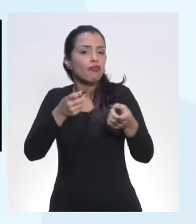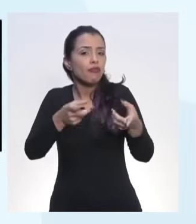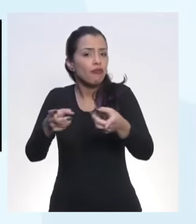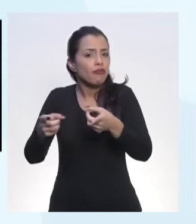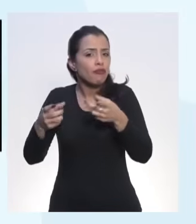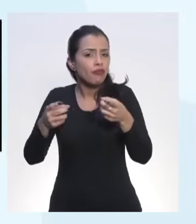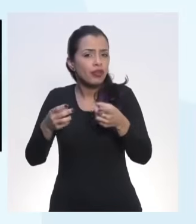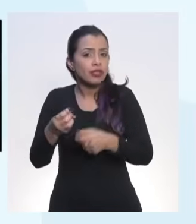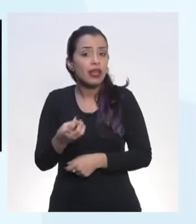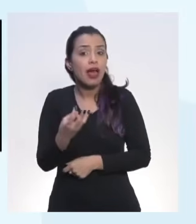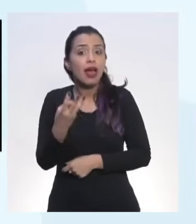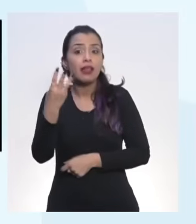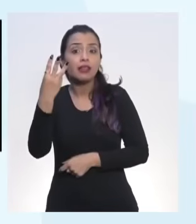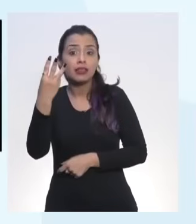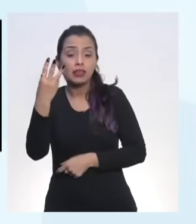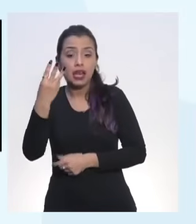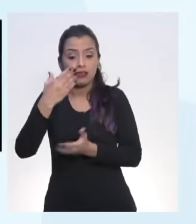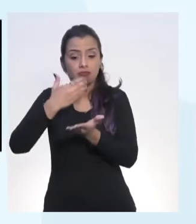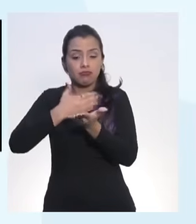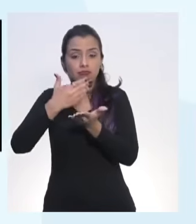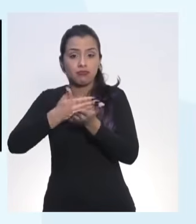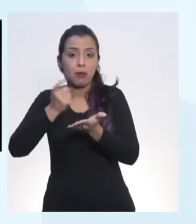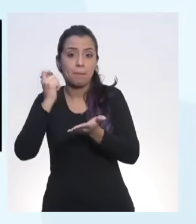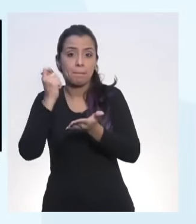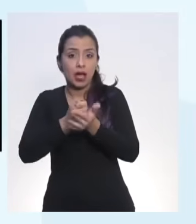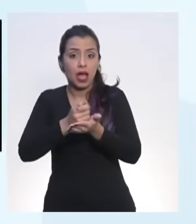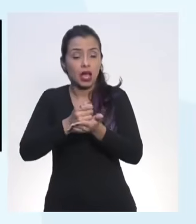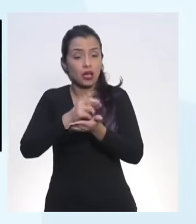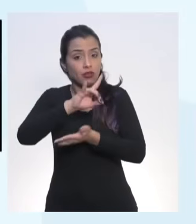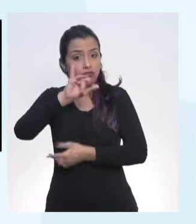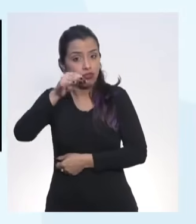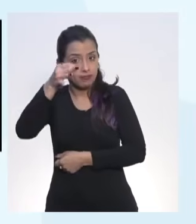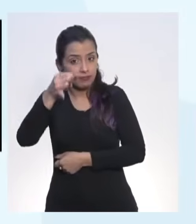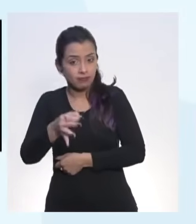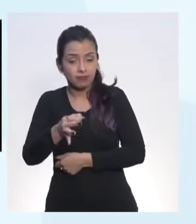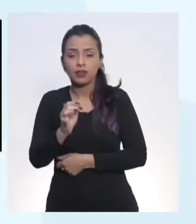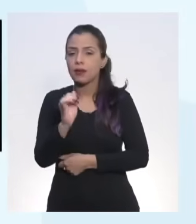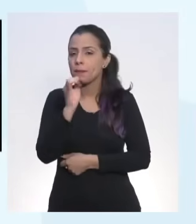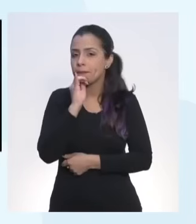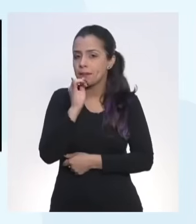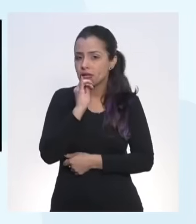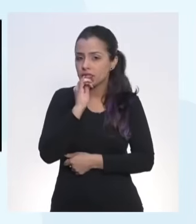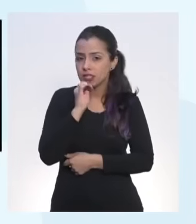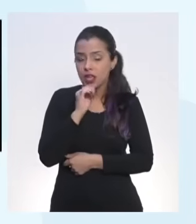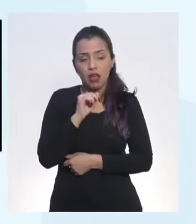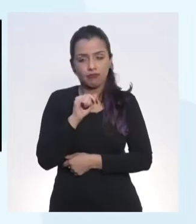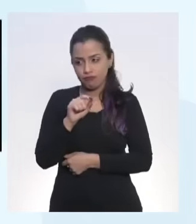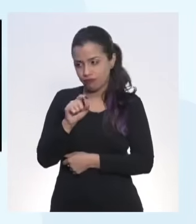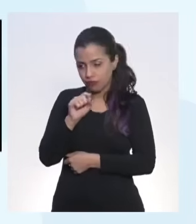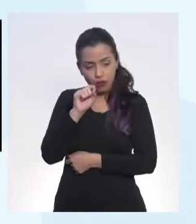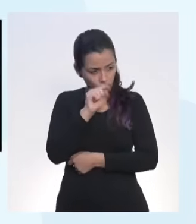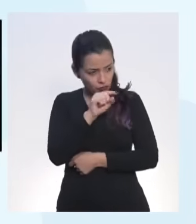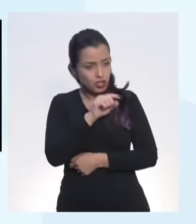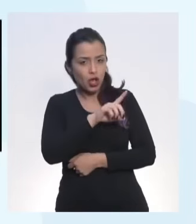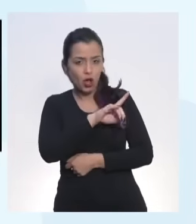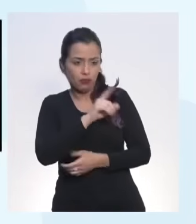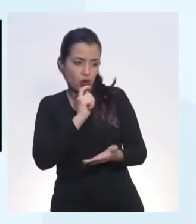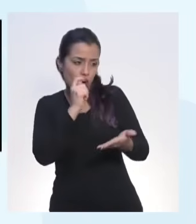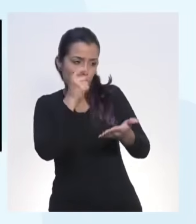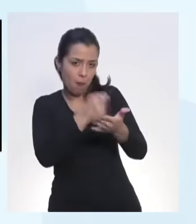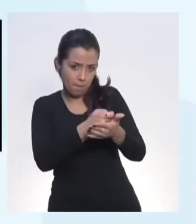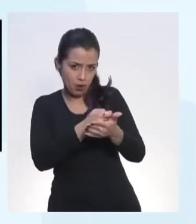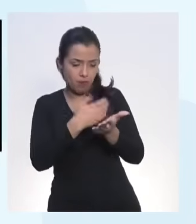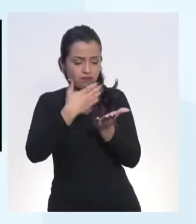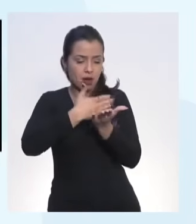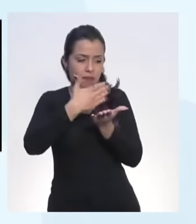3 mensalidades pagas em dia. Então, uma pessoa, por exemplo, ali, você foi comprou 3 mensalidades pagas, você ganha uma